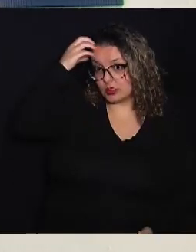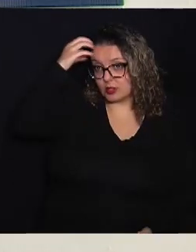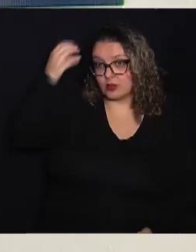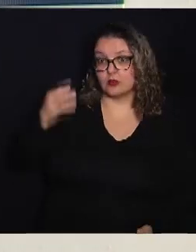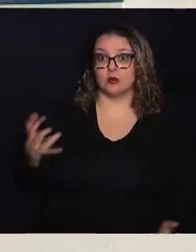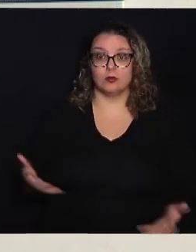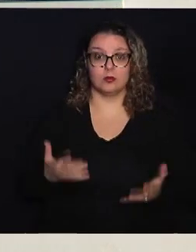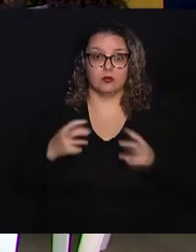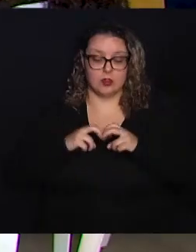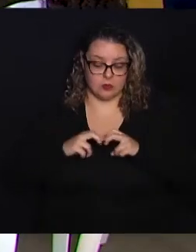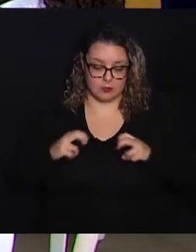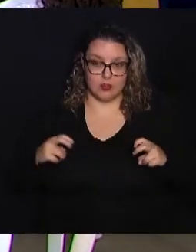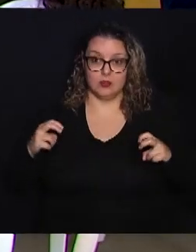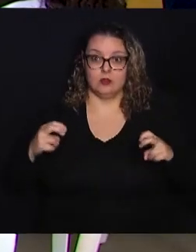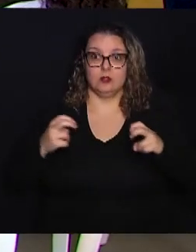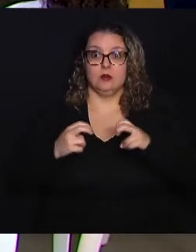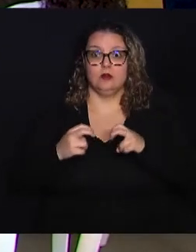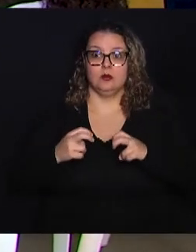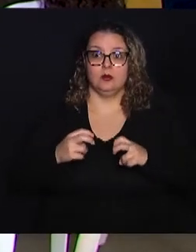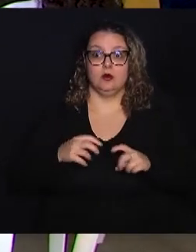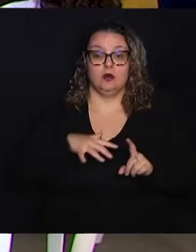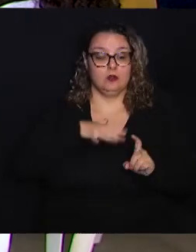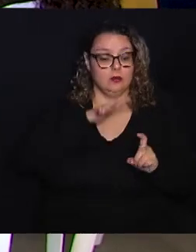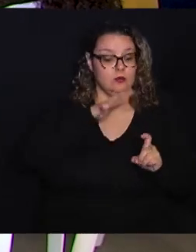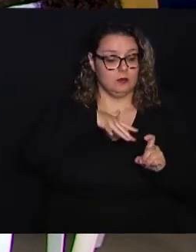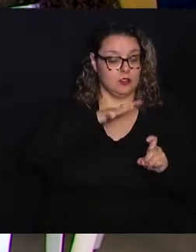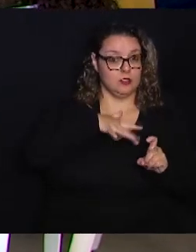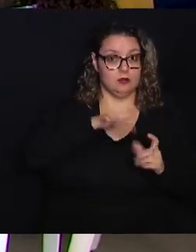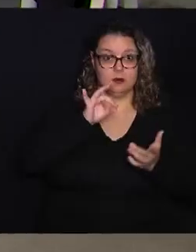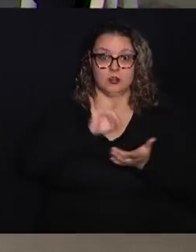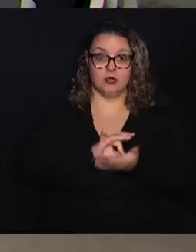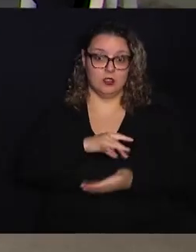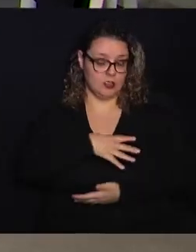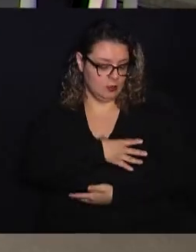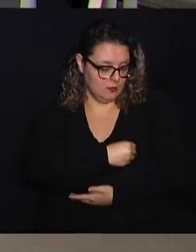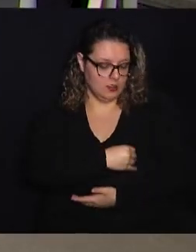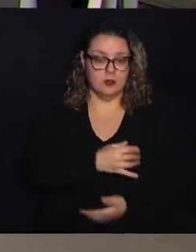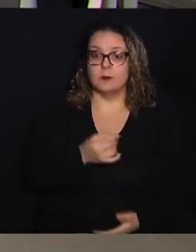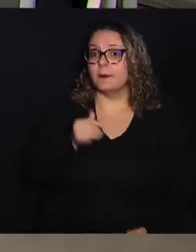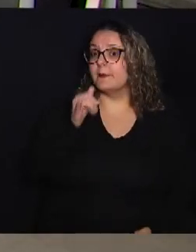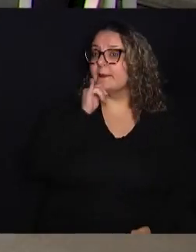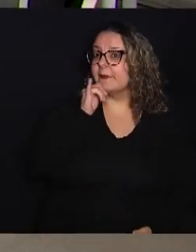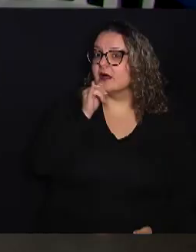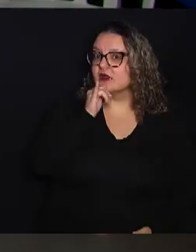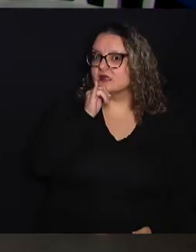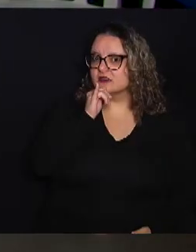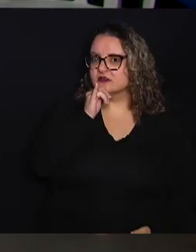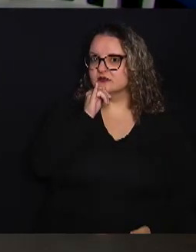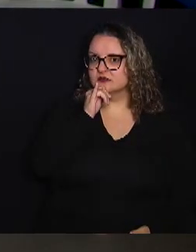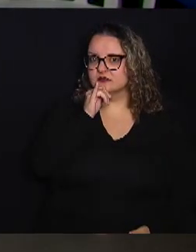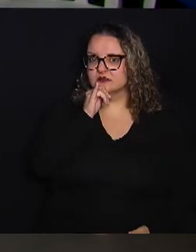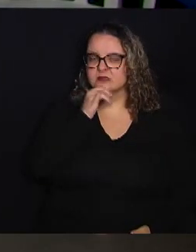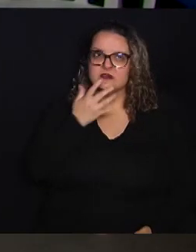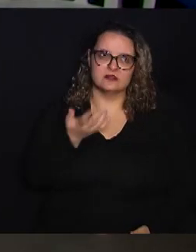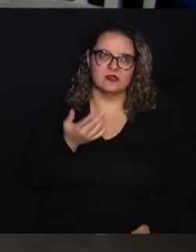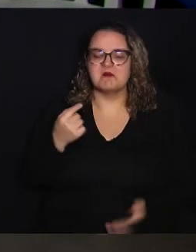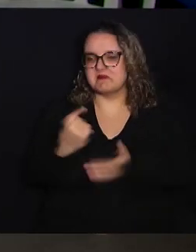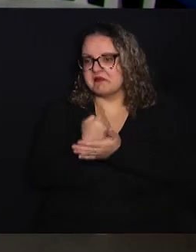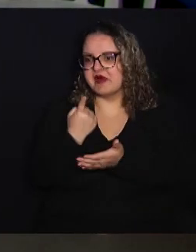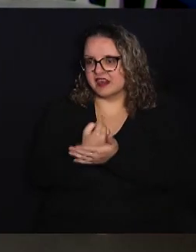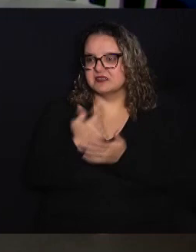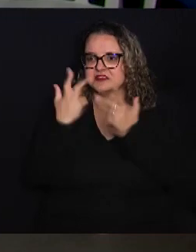Taquaral em Campinas promoveu uma roda de conversa sobre mitos e verdades da amamentação por exemplo um dos